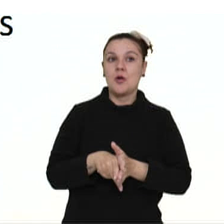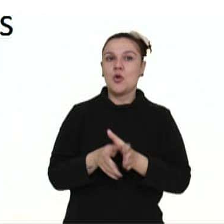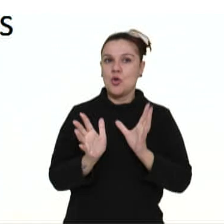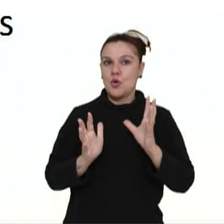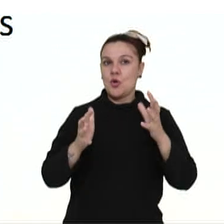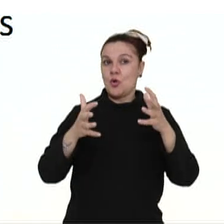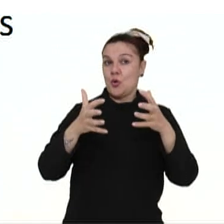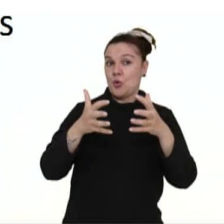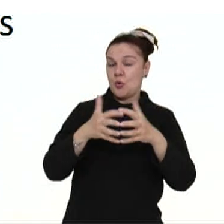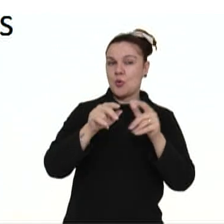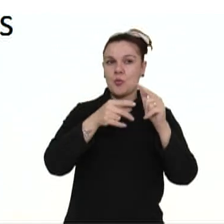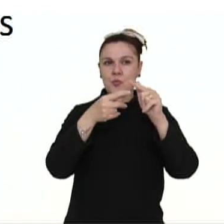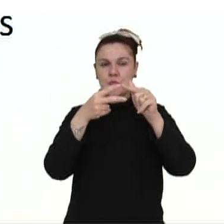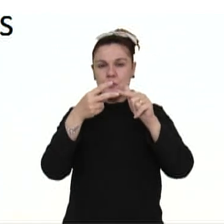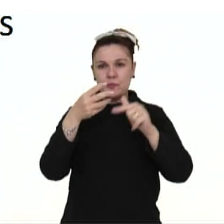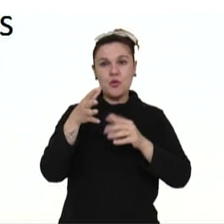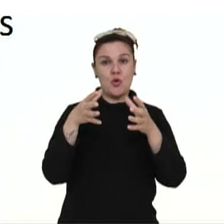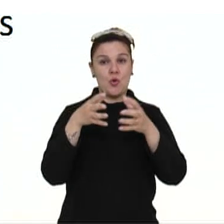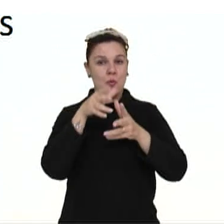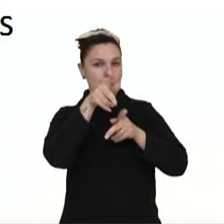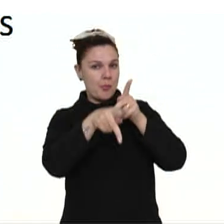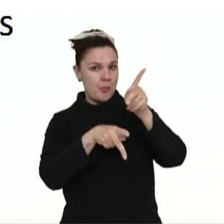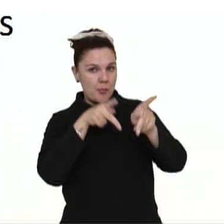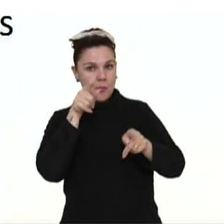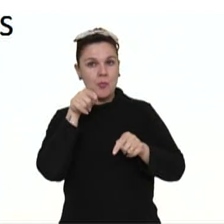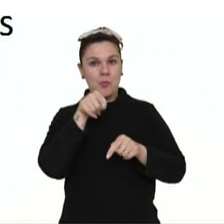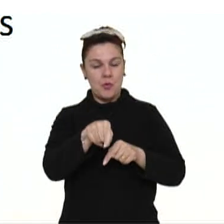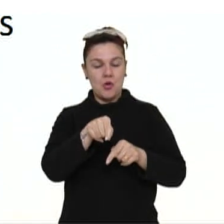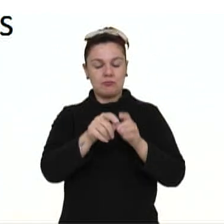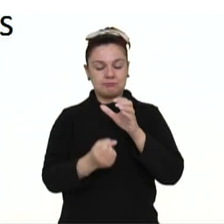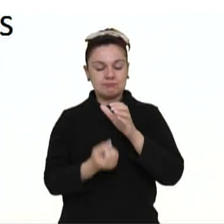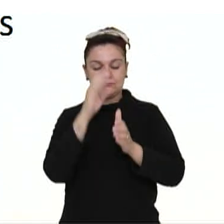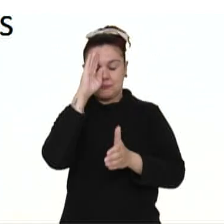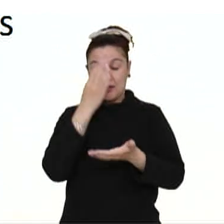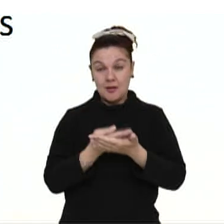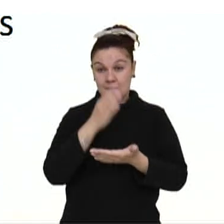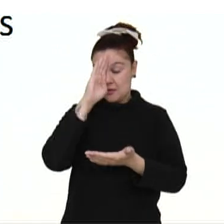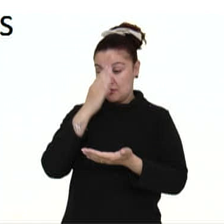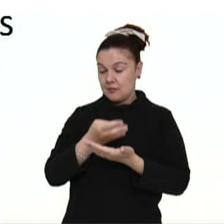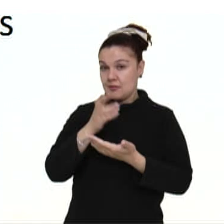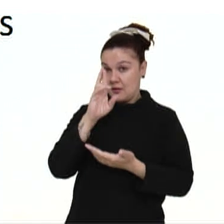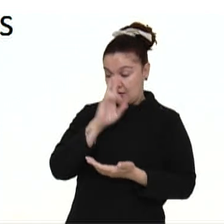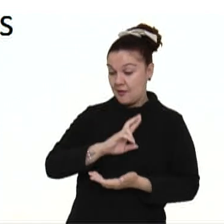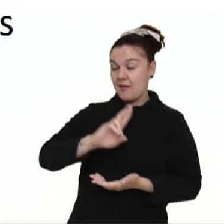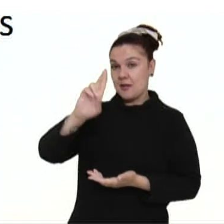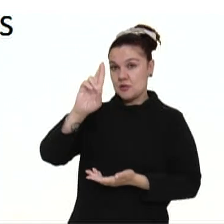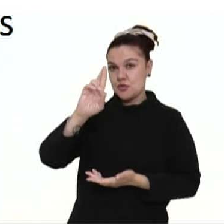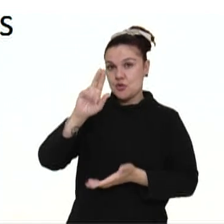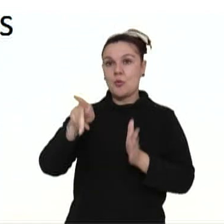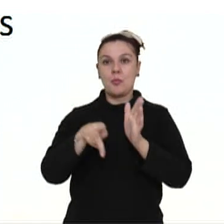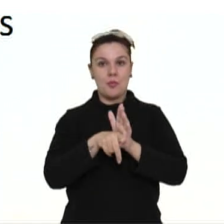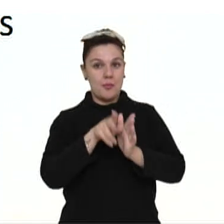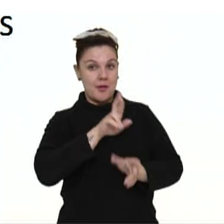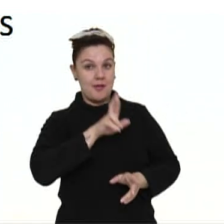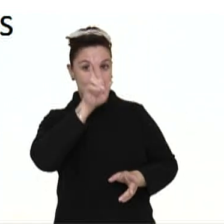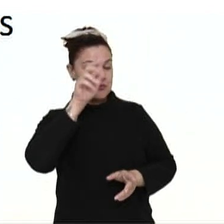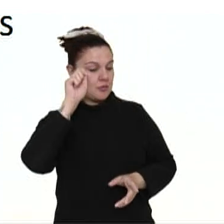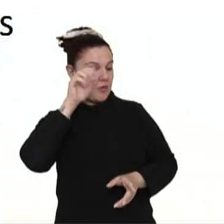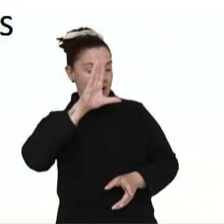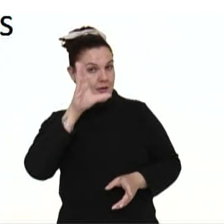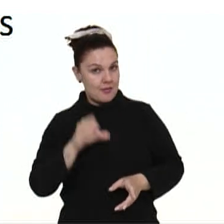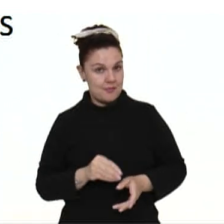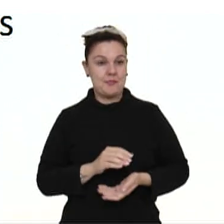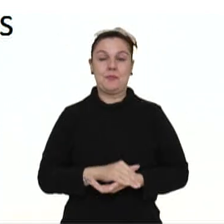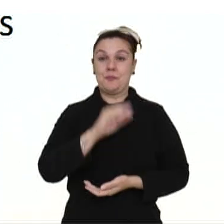e gegés, cujas crenças religiosas deram origem às religiões afro-brasileiras. Já vamos falar mais sobre